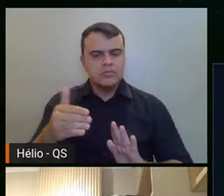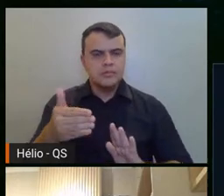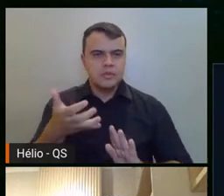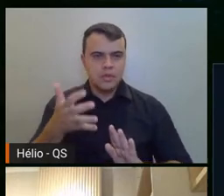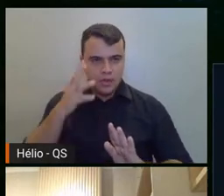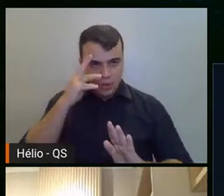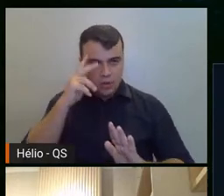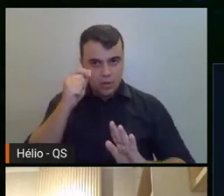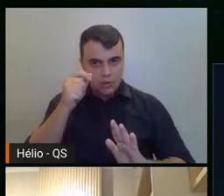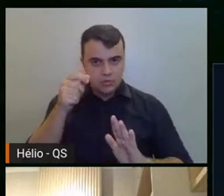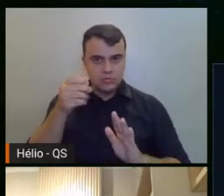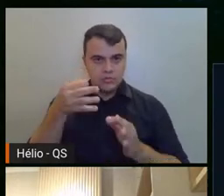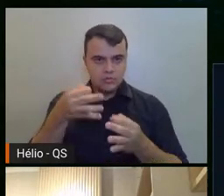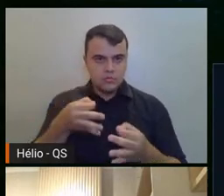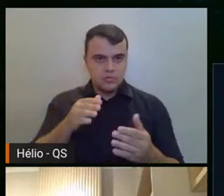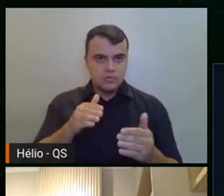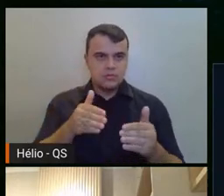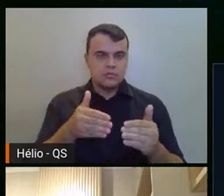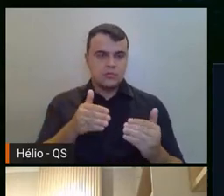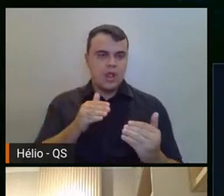que esse é o caminho